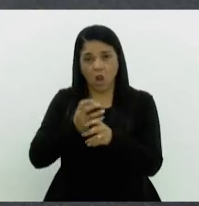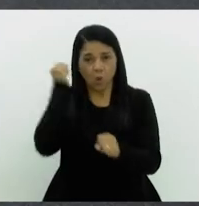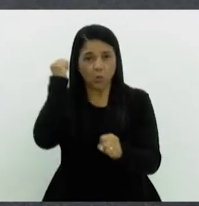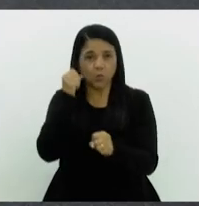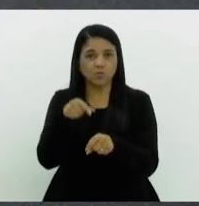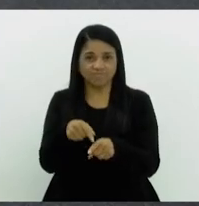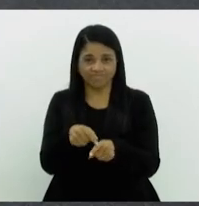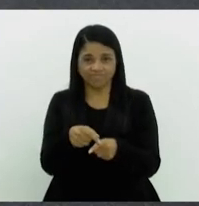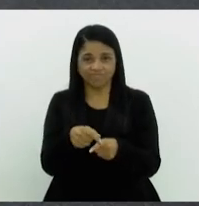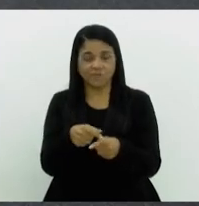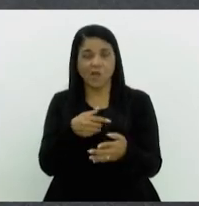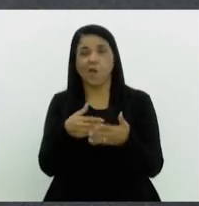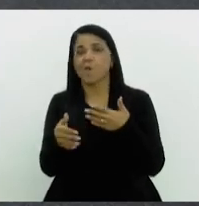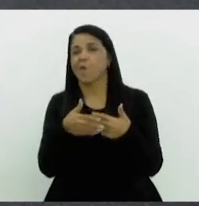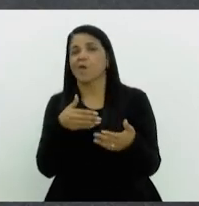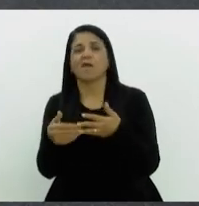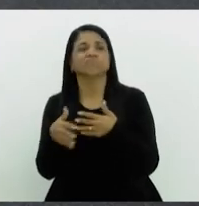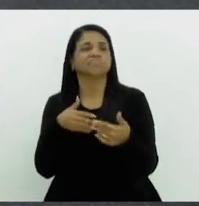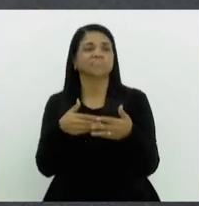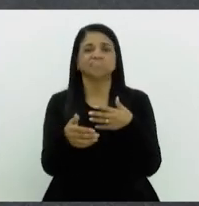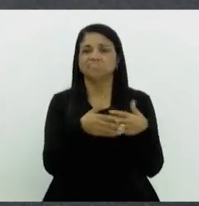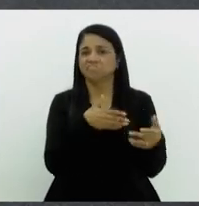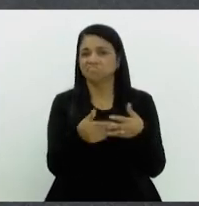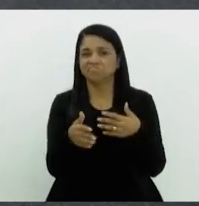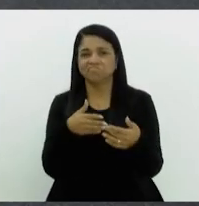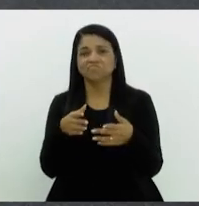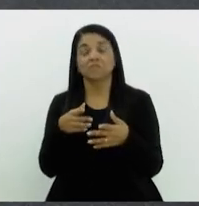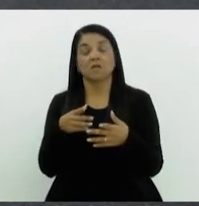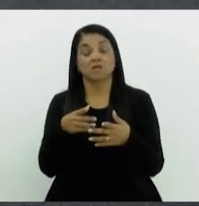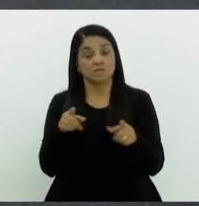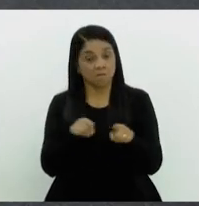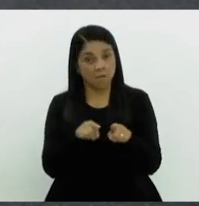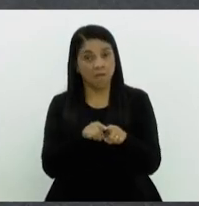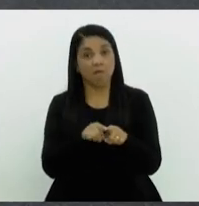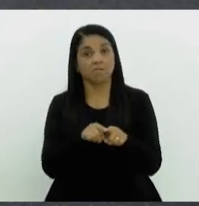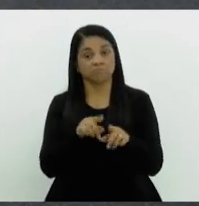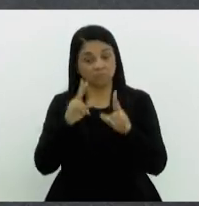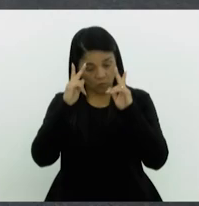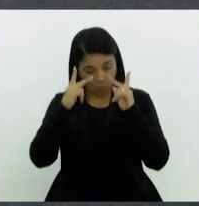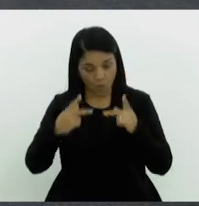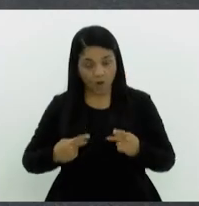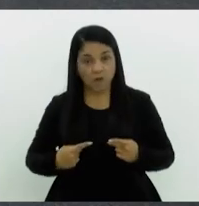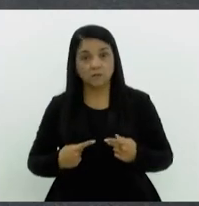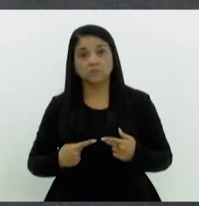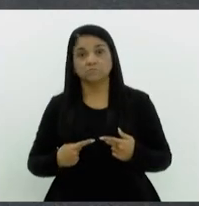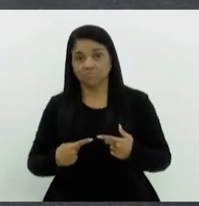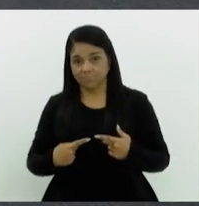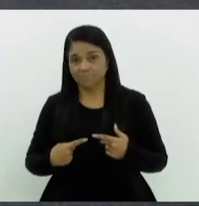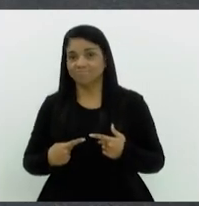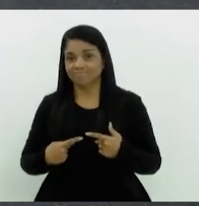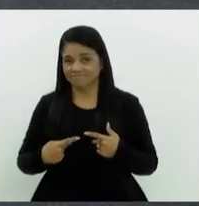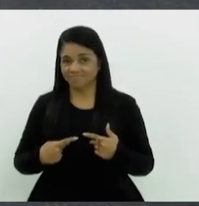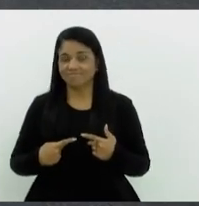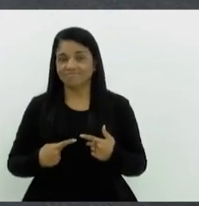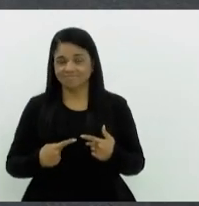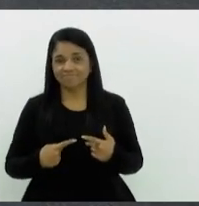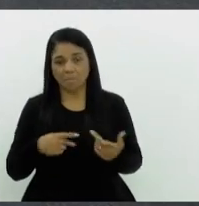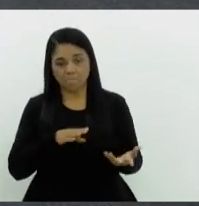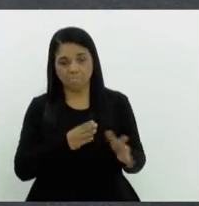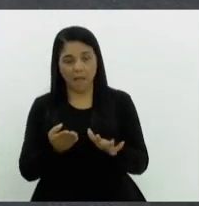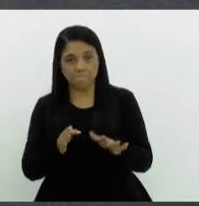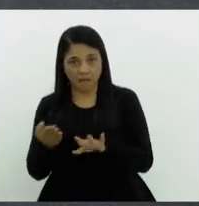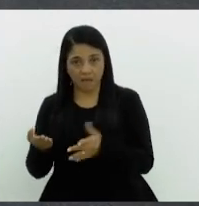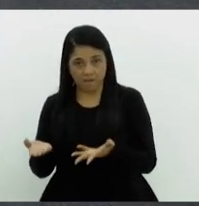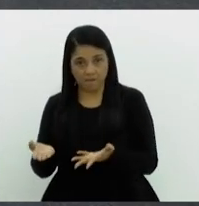a qualquer custo, inclusive ao custo de vidas humanas. Então, nesse sentido, a gente homenagear o André